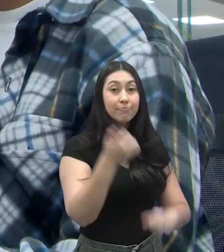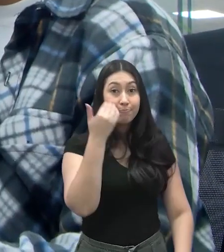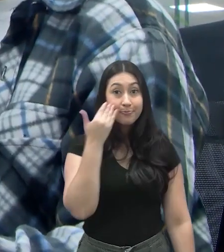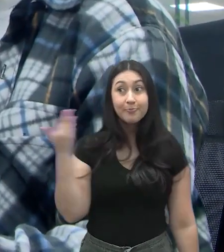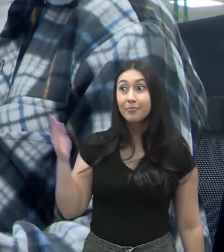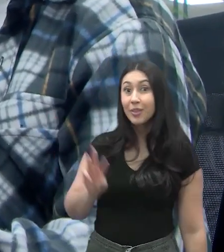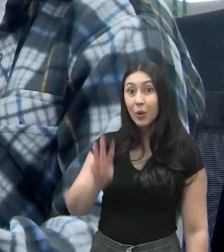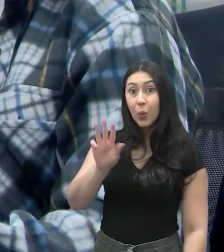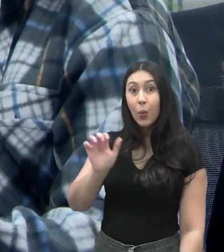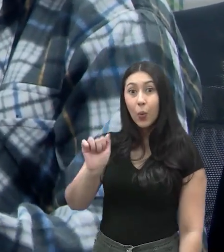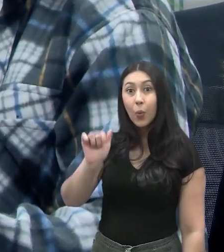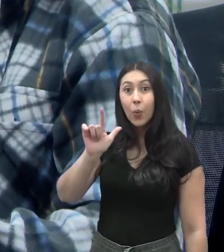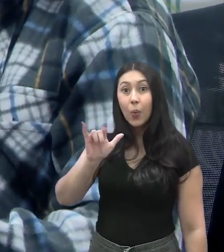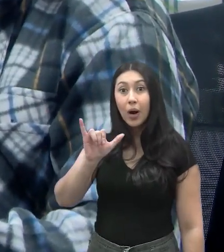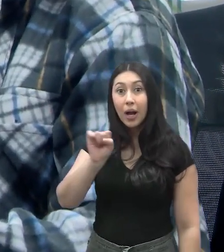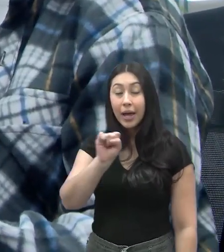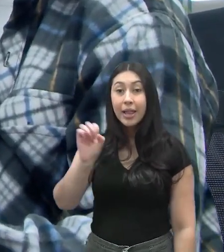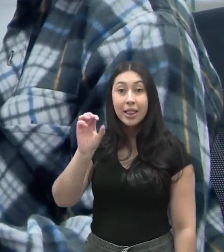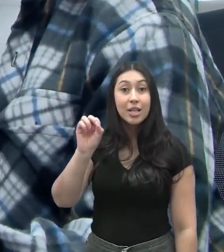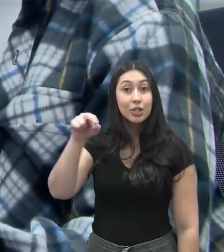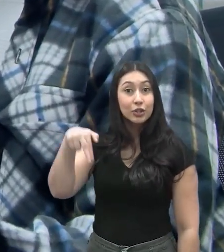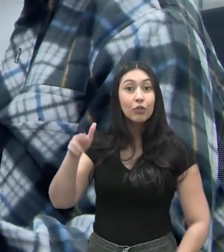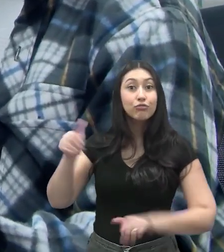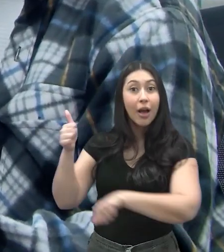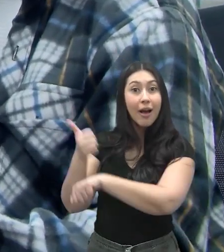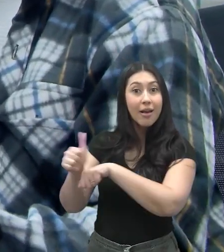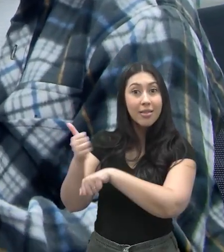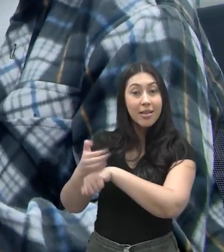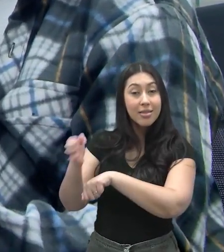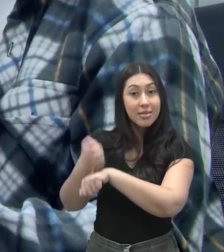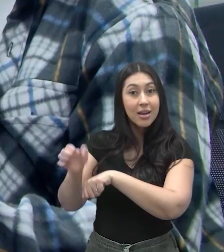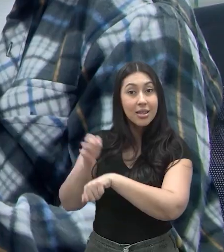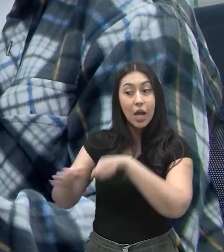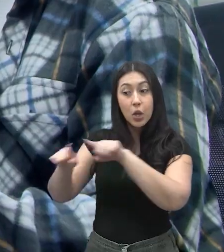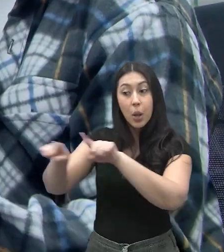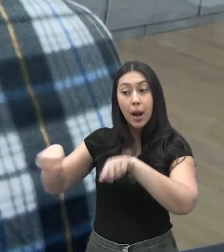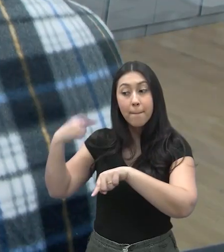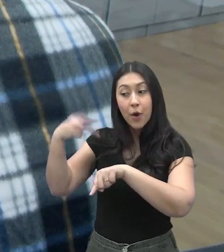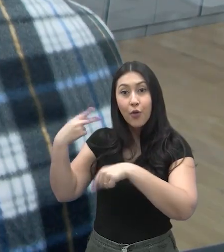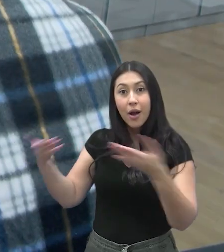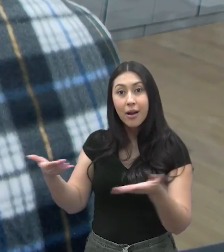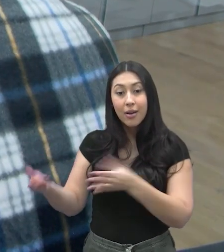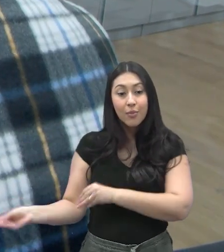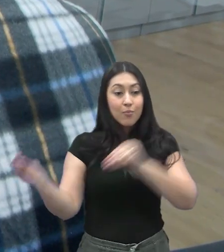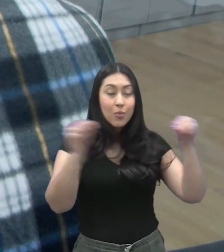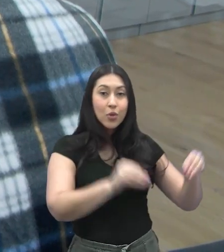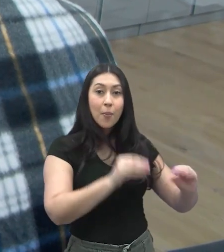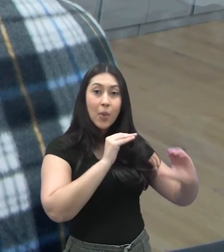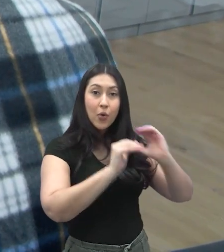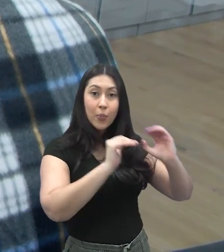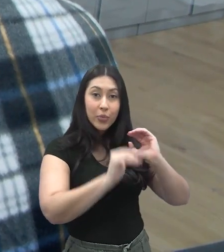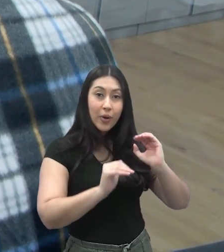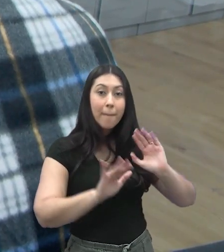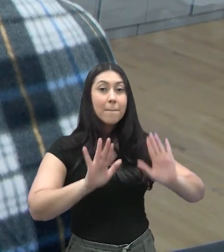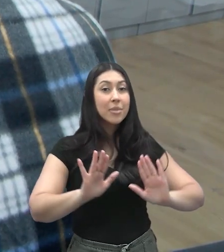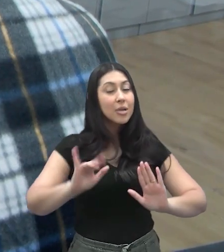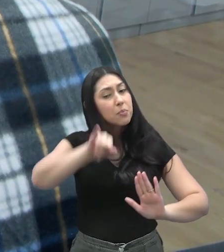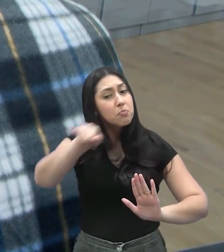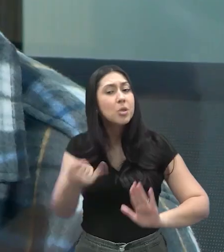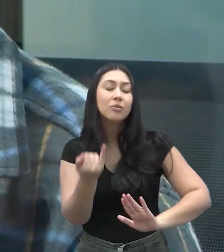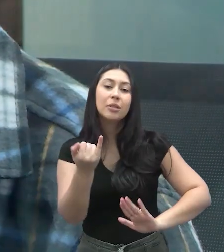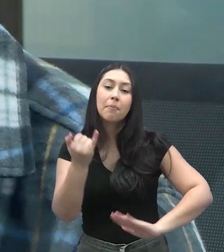O Alisson, que já estagiou em um gabinete, agora está no setor de comunicação e aproveita a experiência para